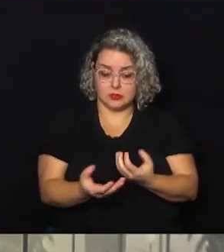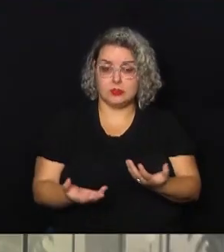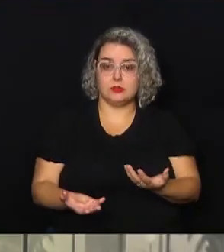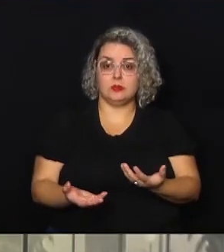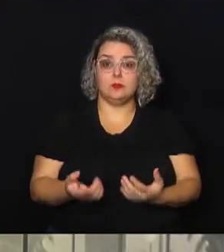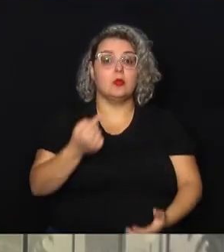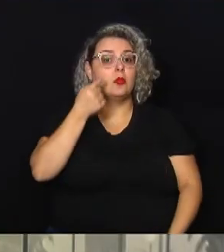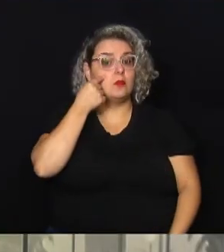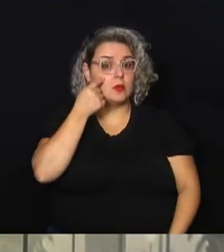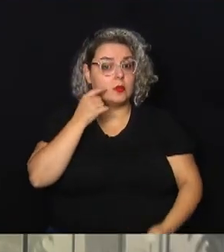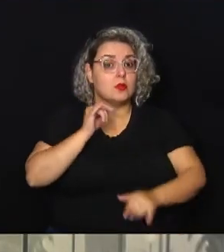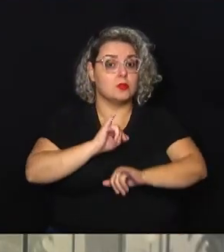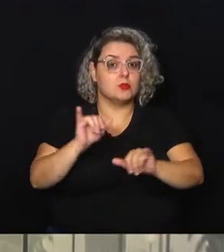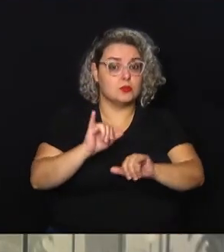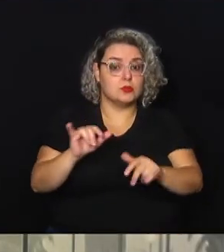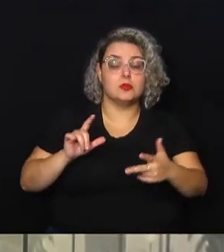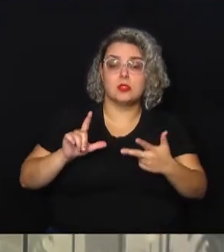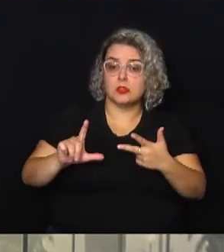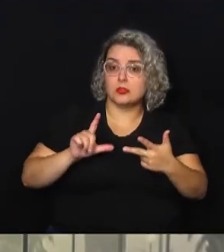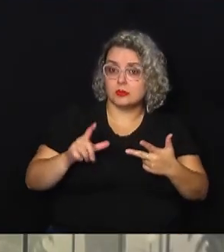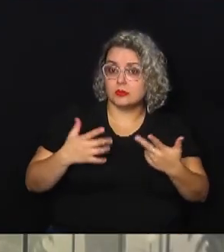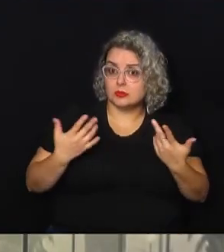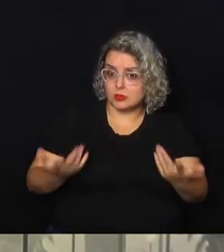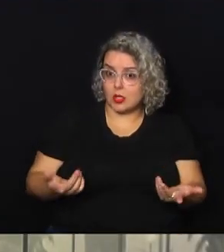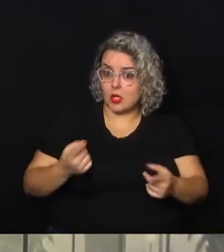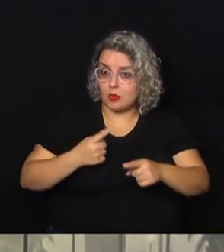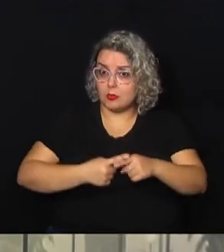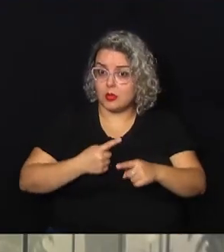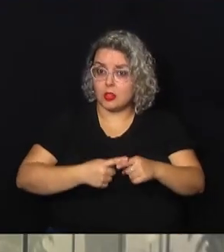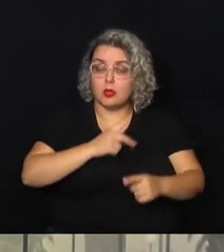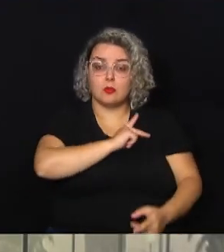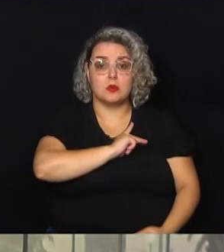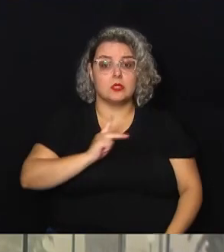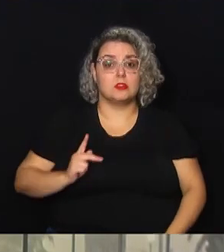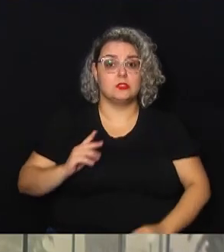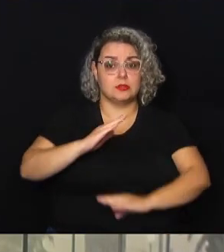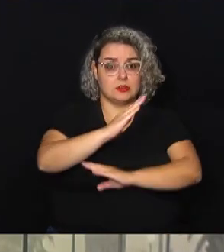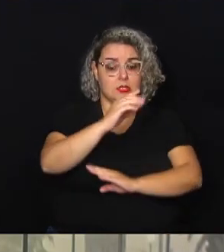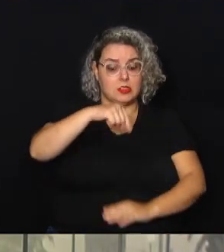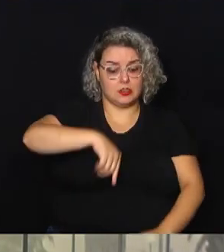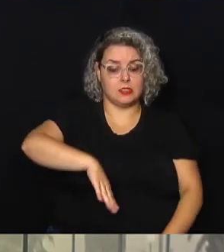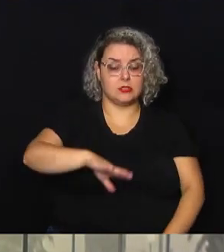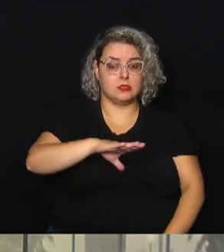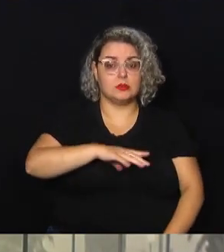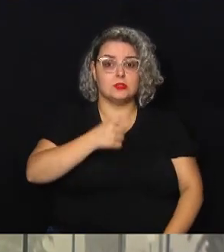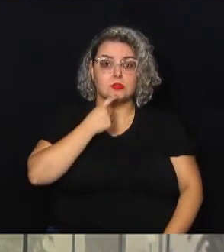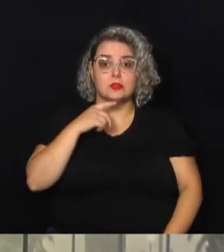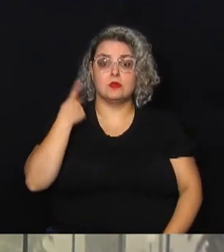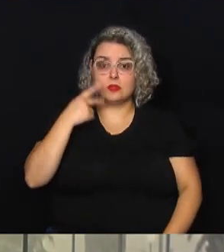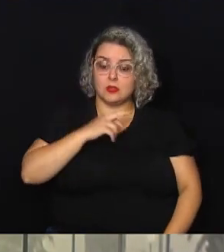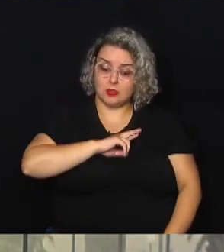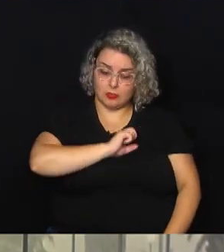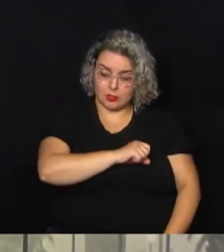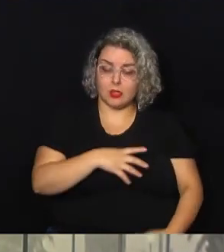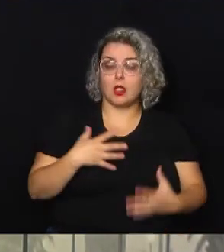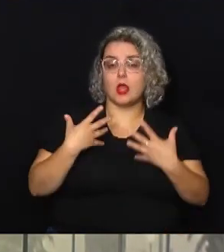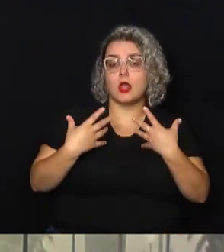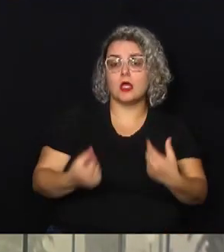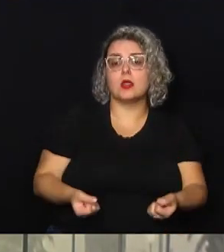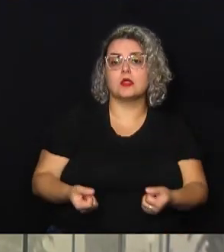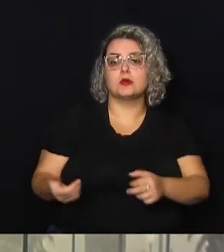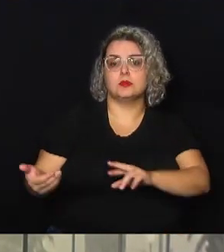Olha só das notícias do Legislativo porque o presidente da Câmara aqui de campinas o Vereador Luiz Rossini recebeu